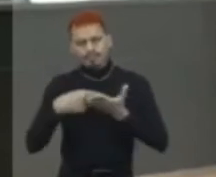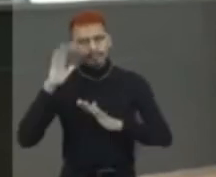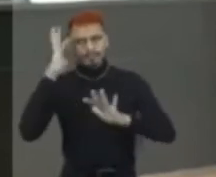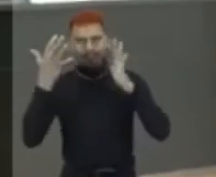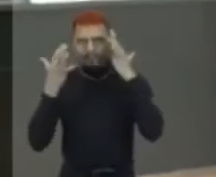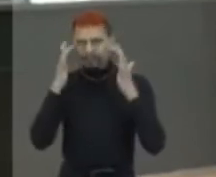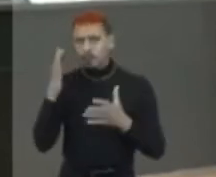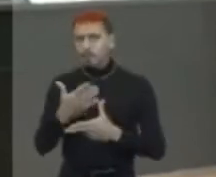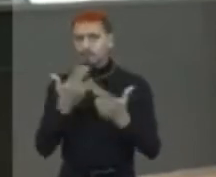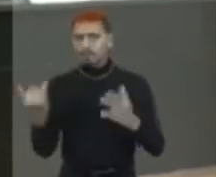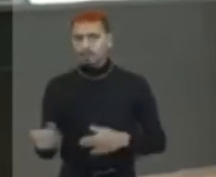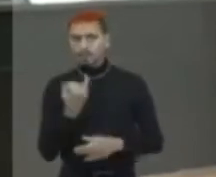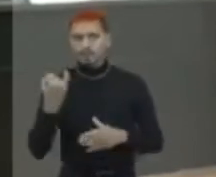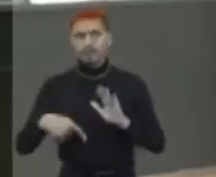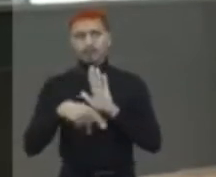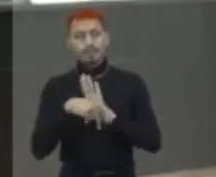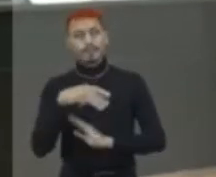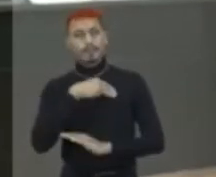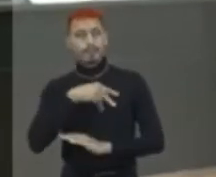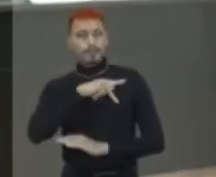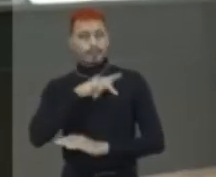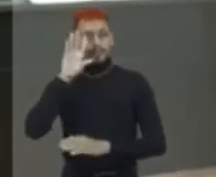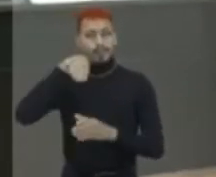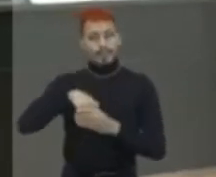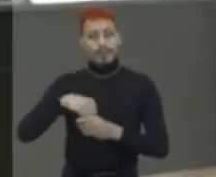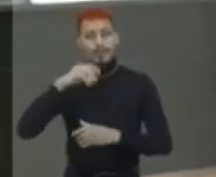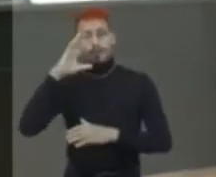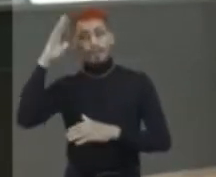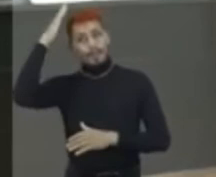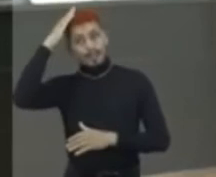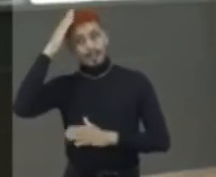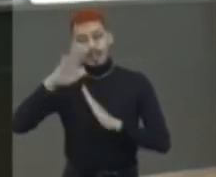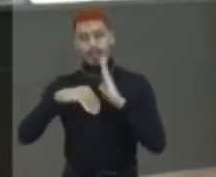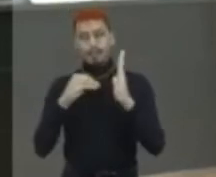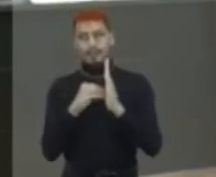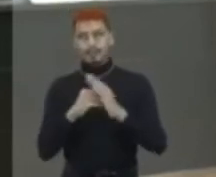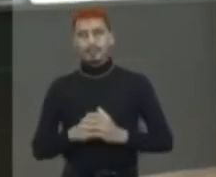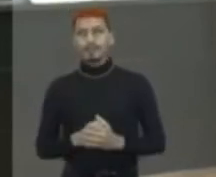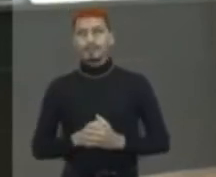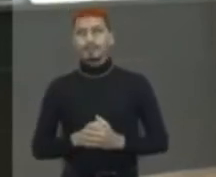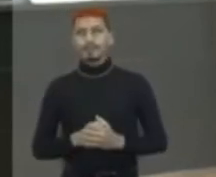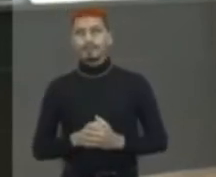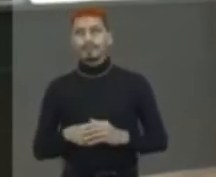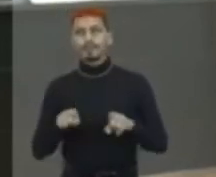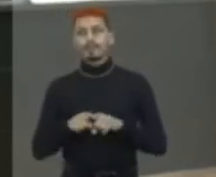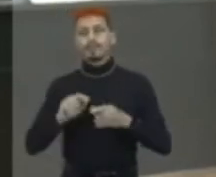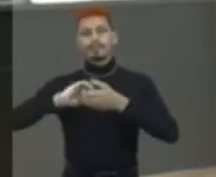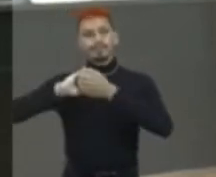para o Ministério Público Federal no Pará, na Amazônia. Saúdo o